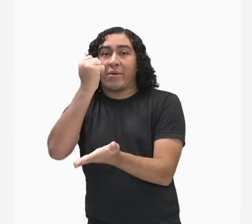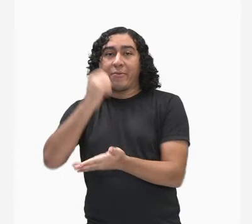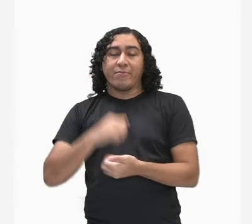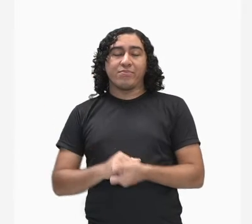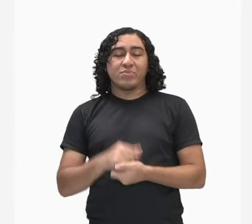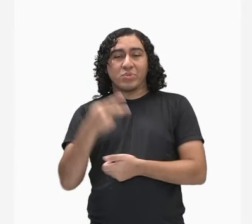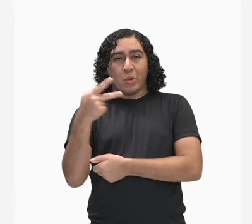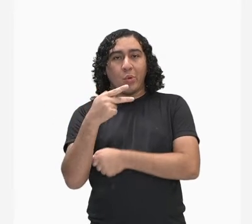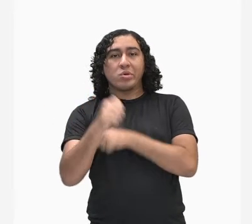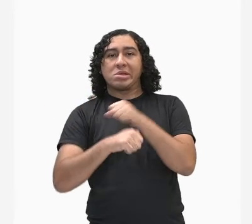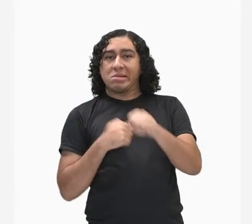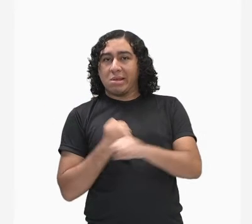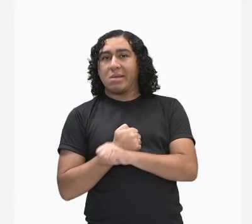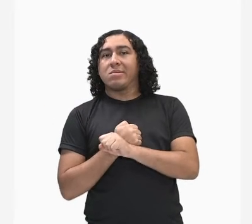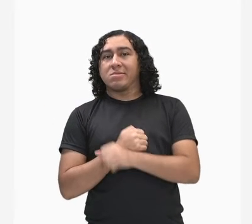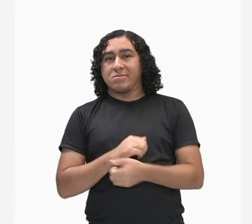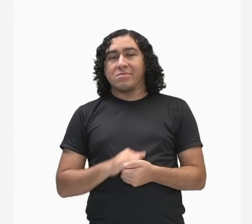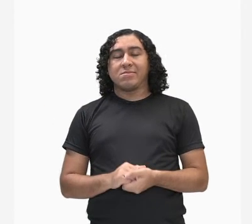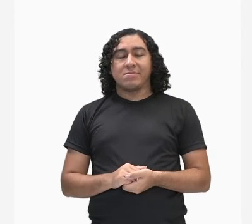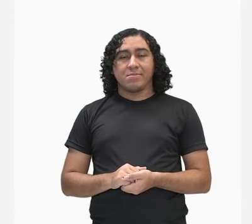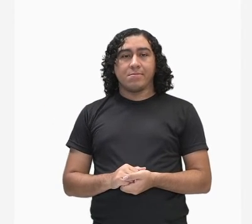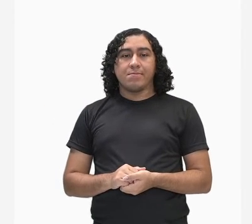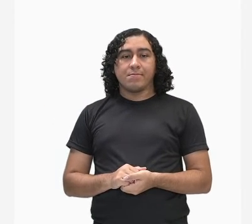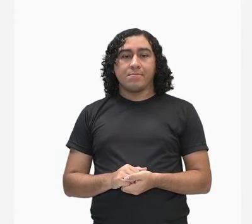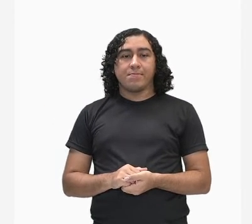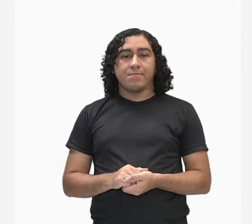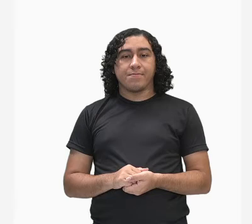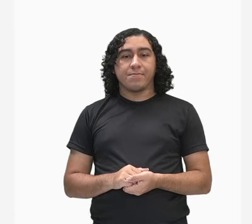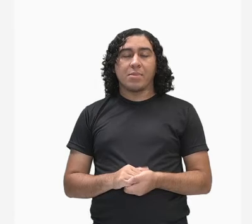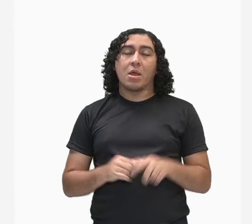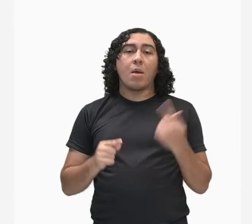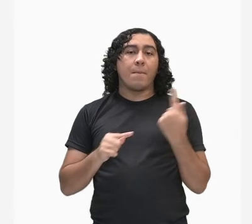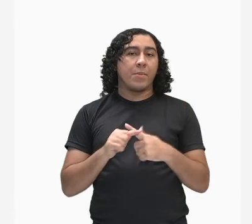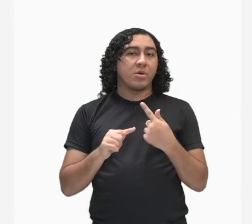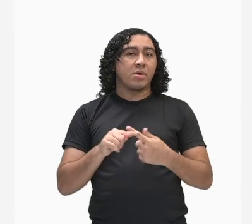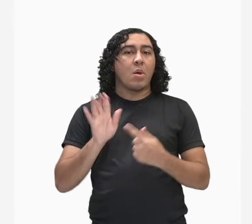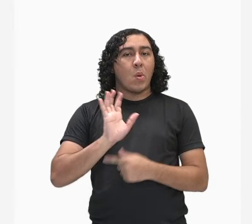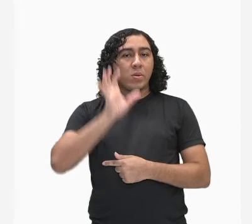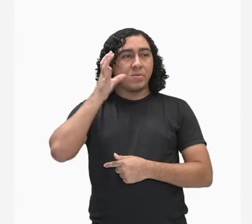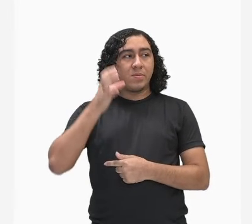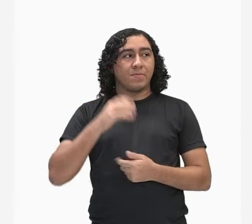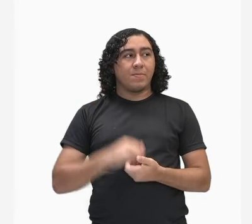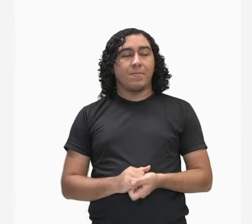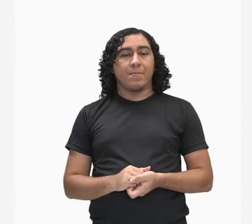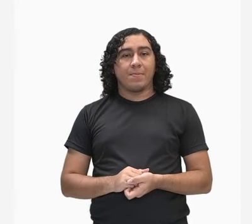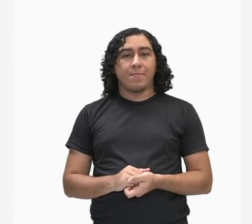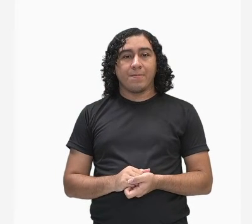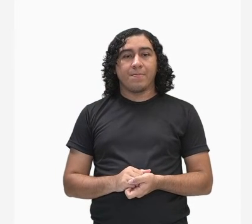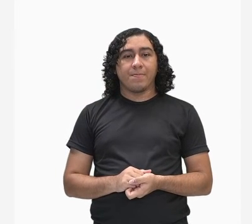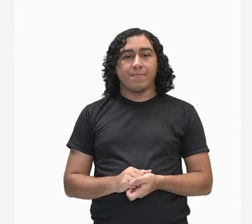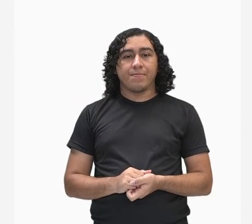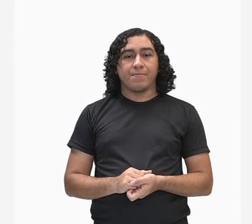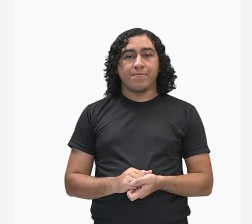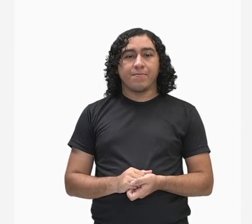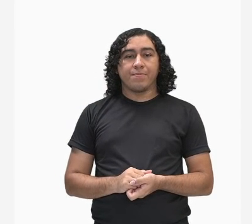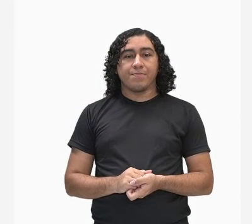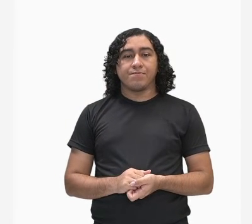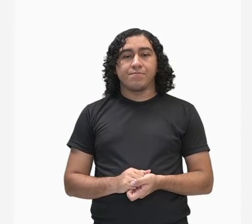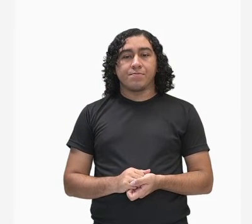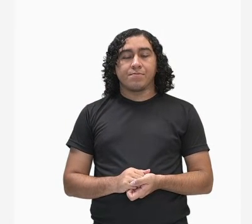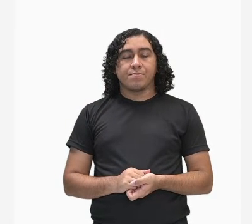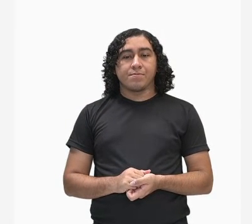passaram, não é isso? E por que aconteceu isso? Então, um fator que